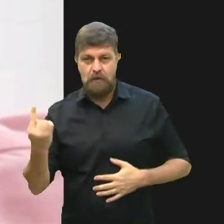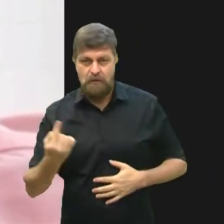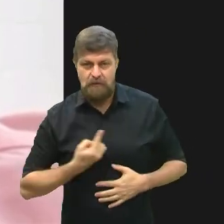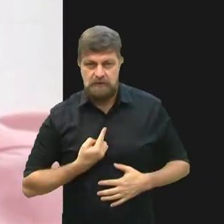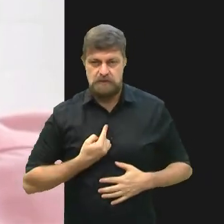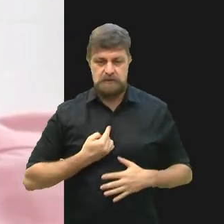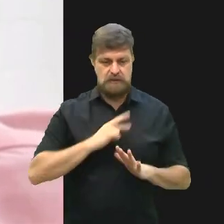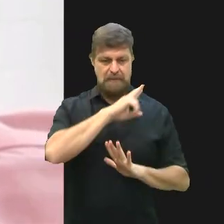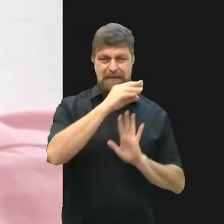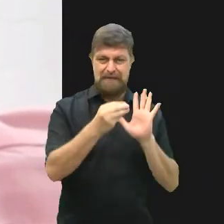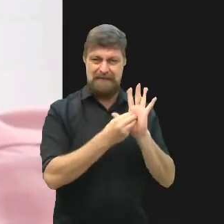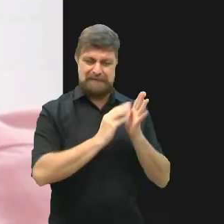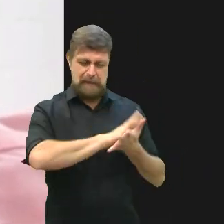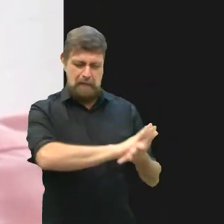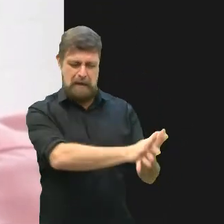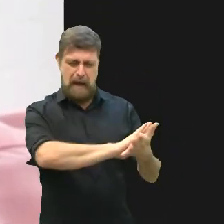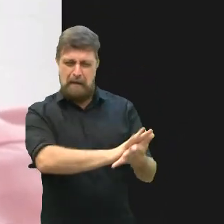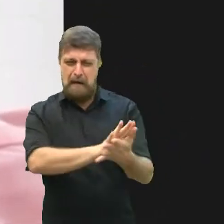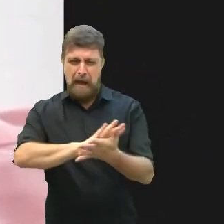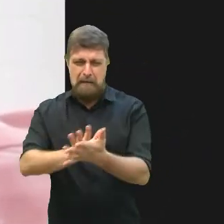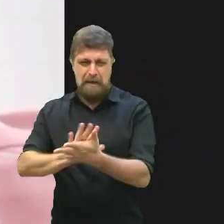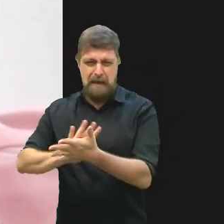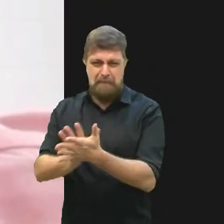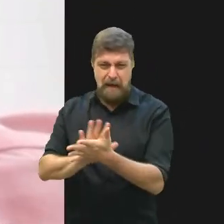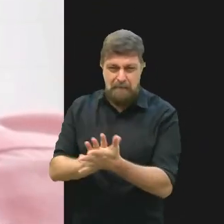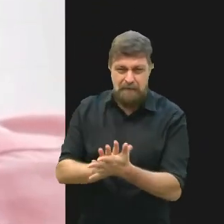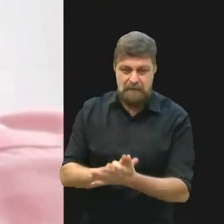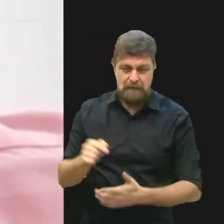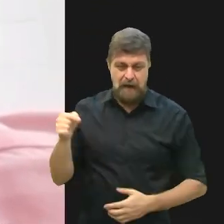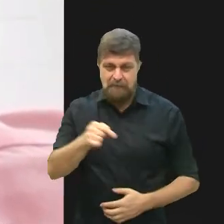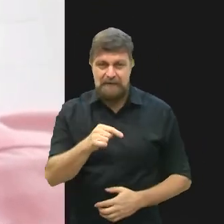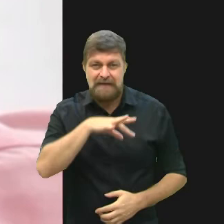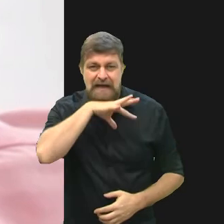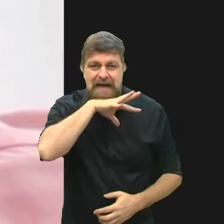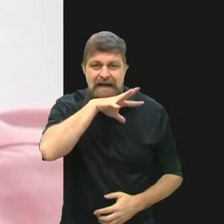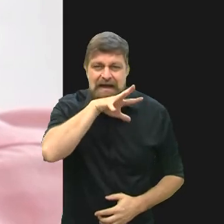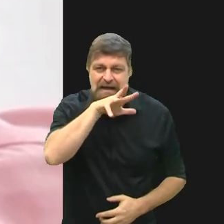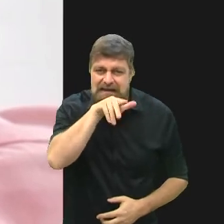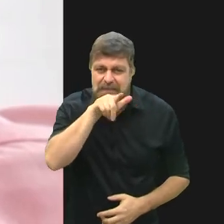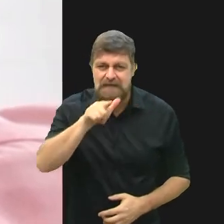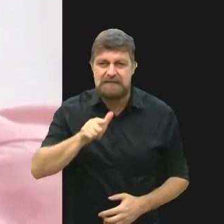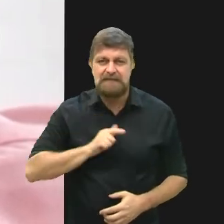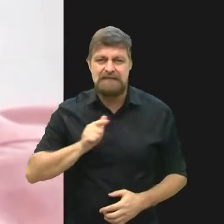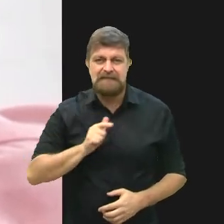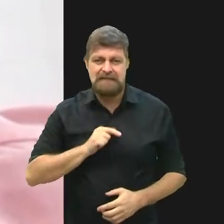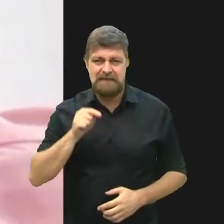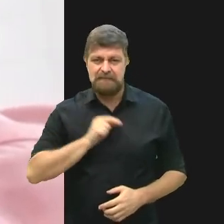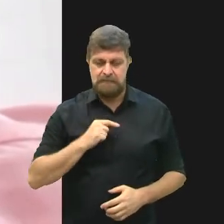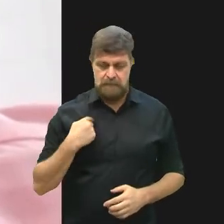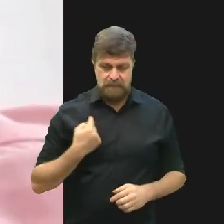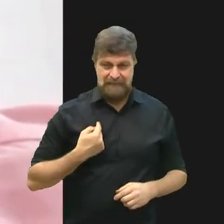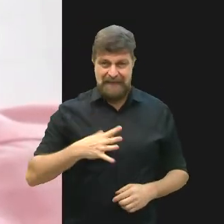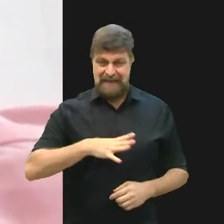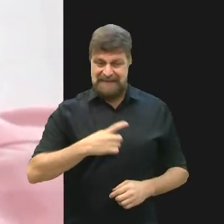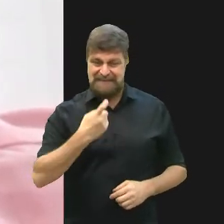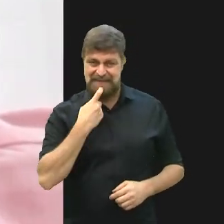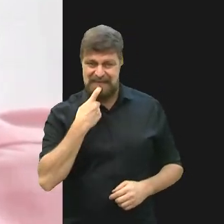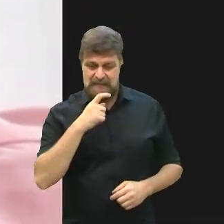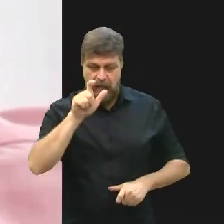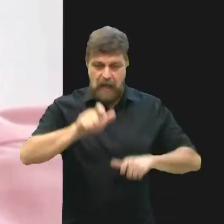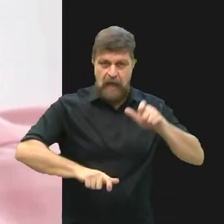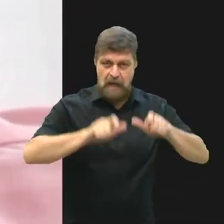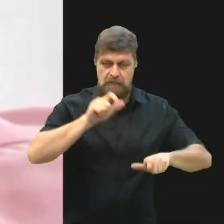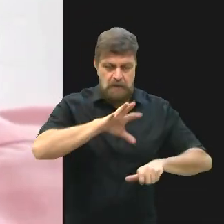começa a degradar o ambiente natural, os ecossistemas, e esses animais começam a vir com mais frequência para as cidades